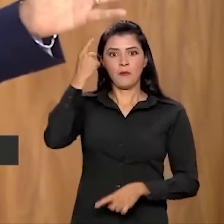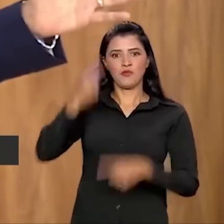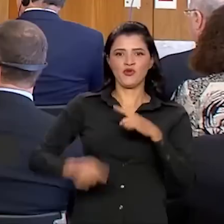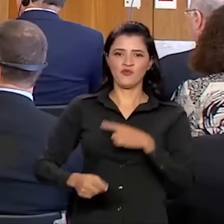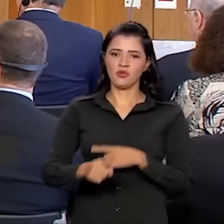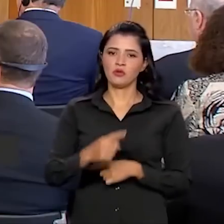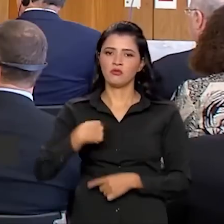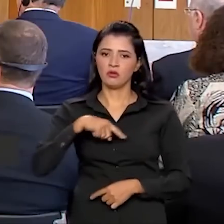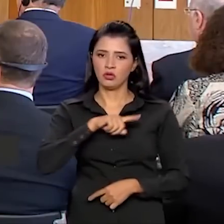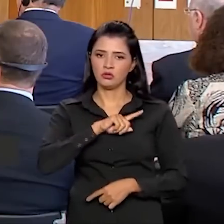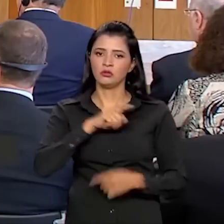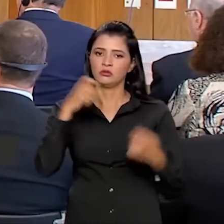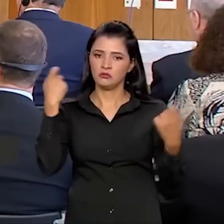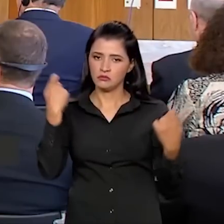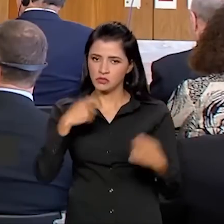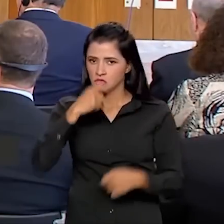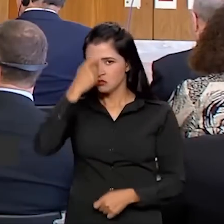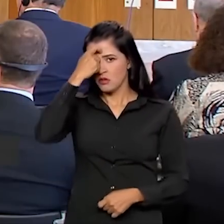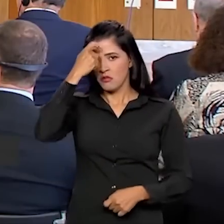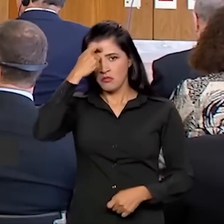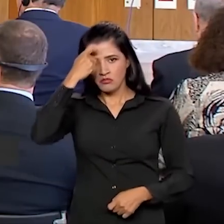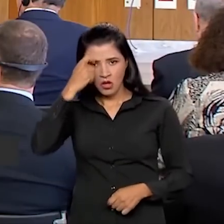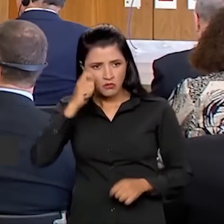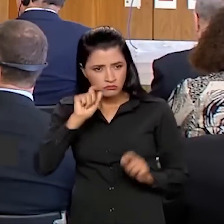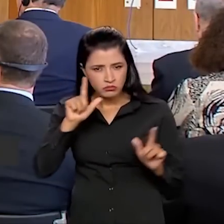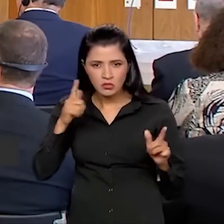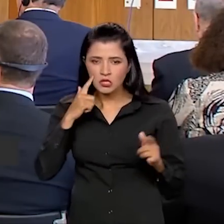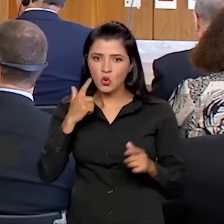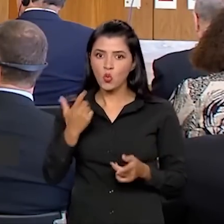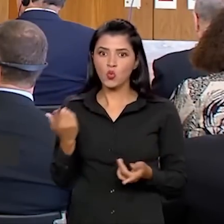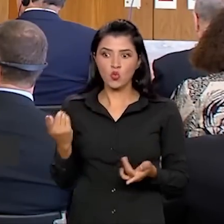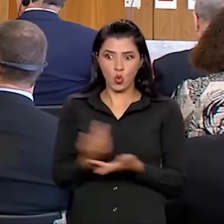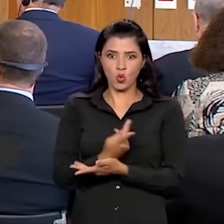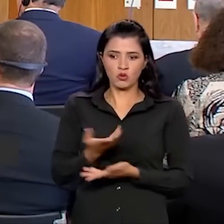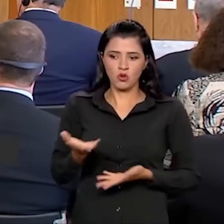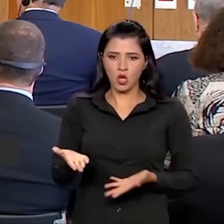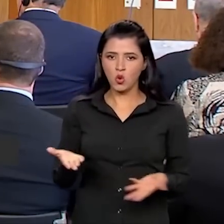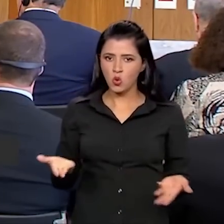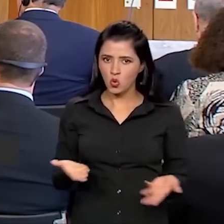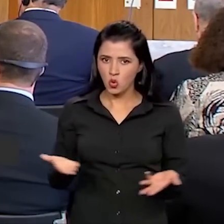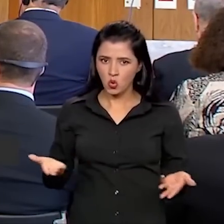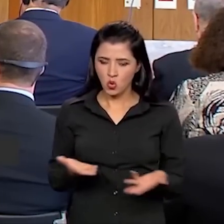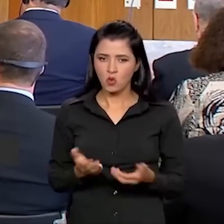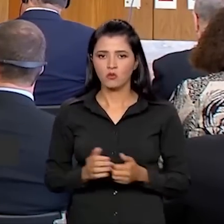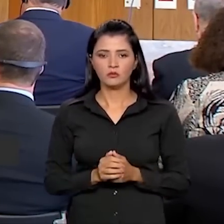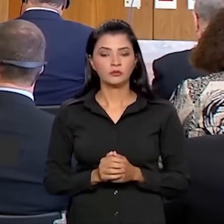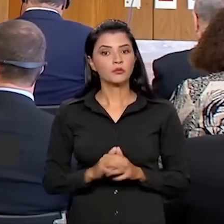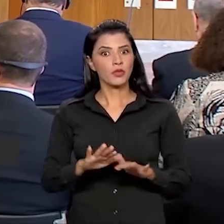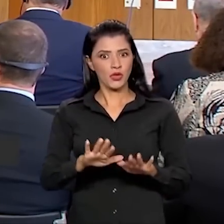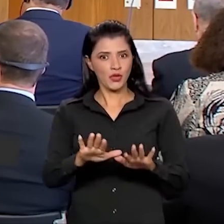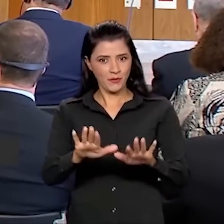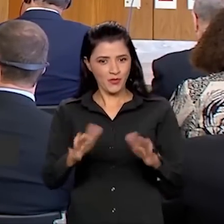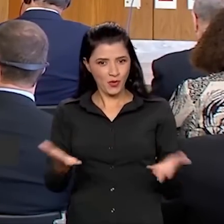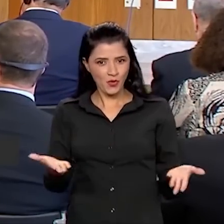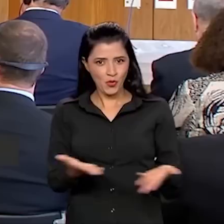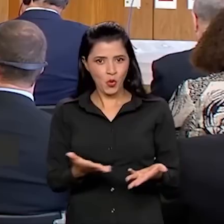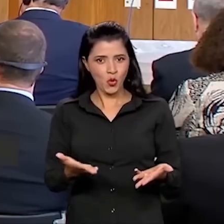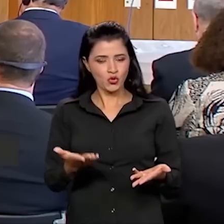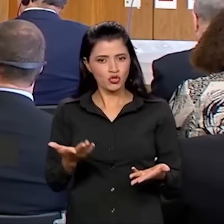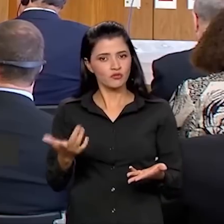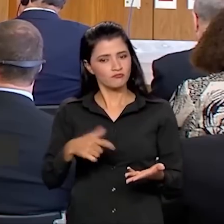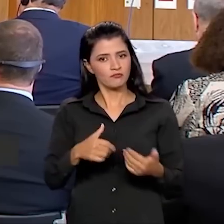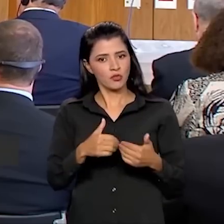seja, precisamos ter a consciência plena do que acabou de acontecer. E hoje se abre